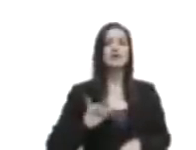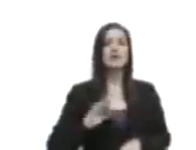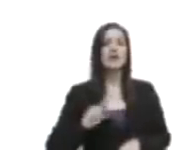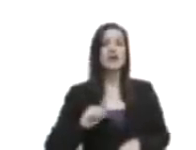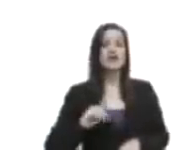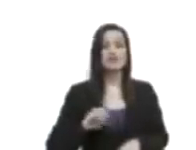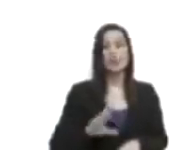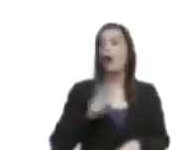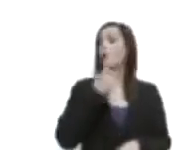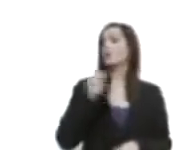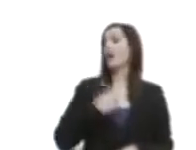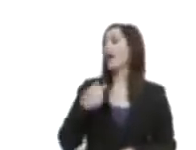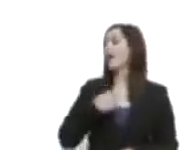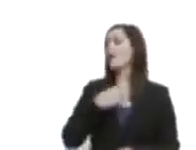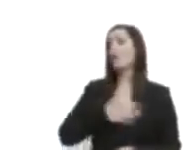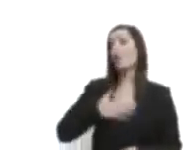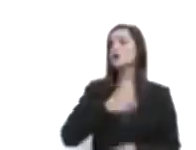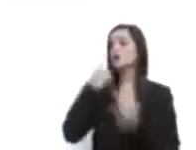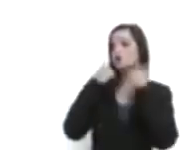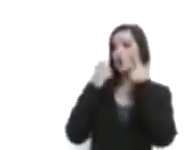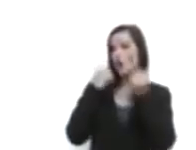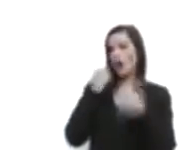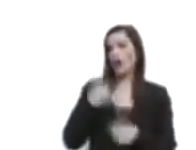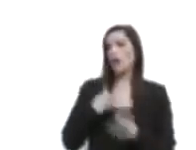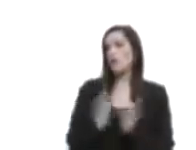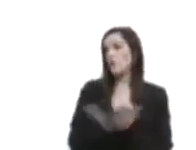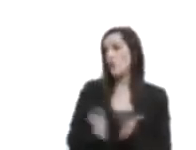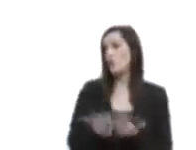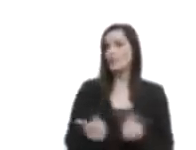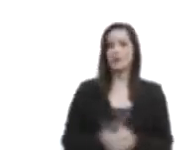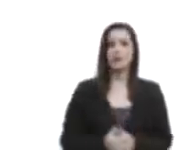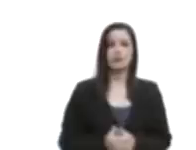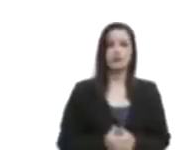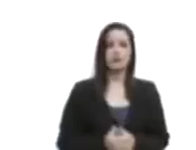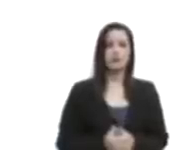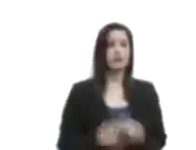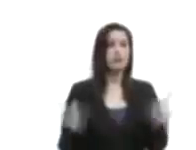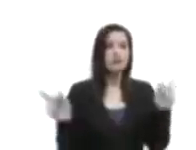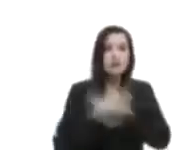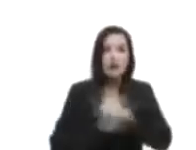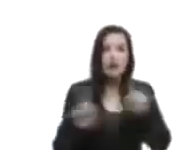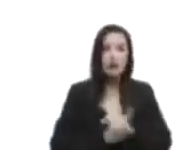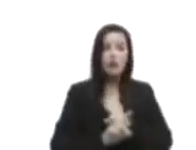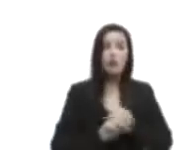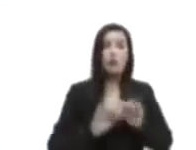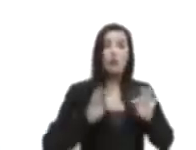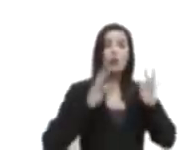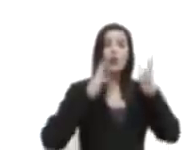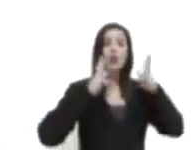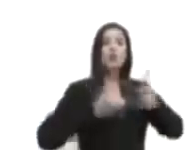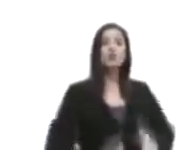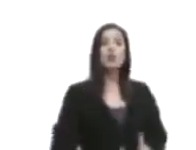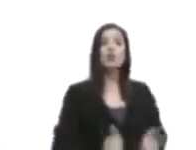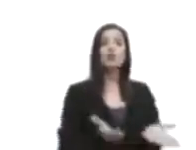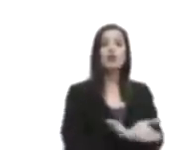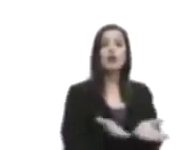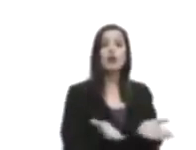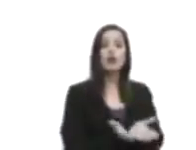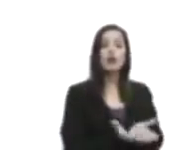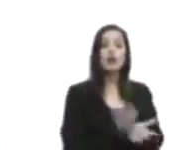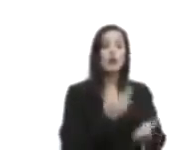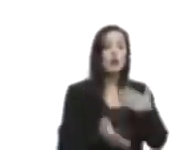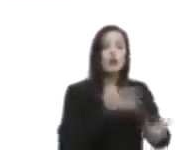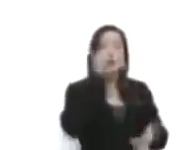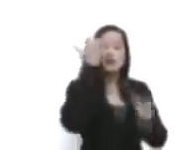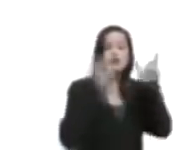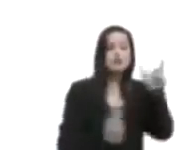e o pobre de espírito. Não, todos os cristãos tem que possuir todas as